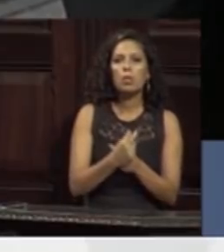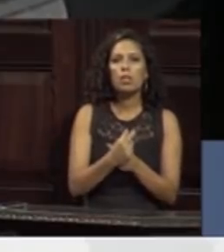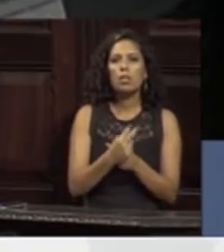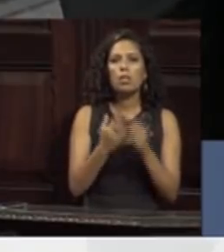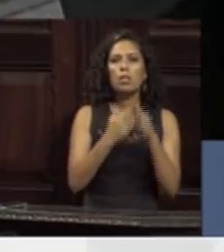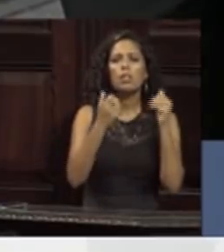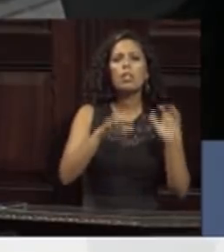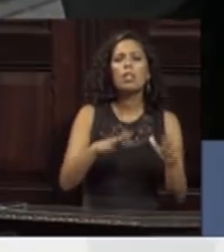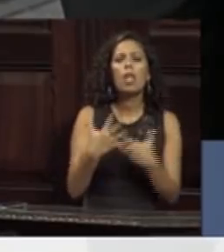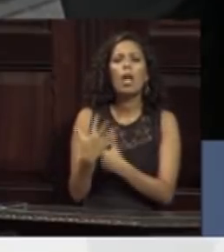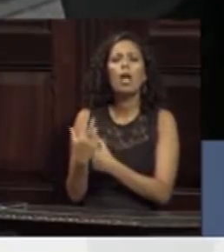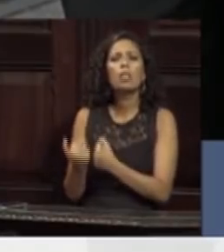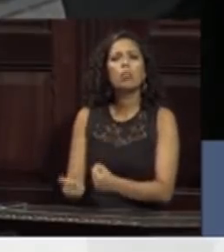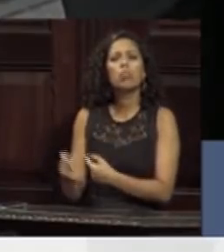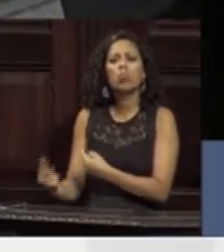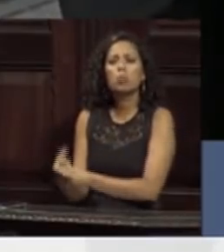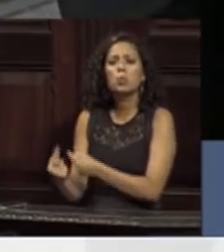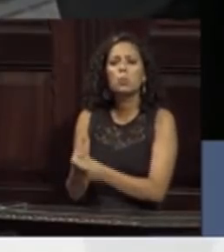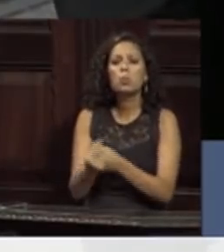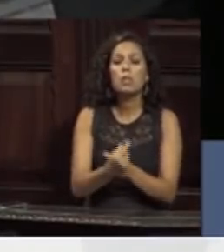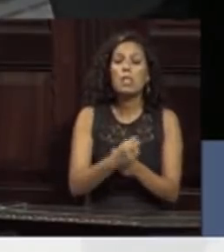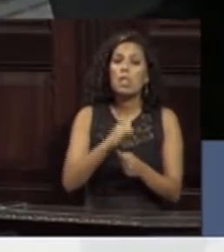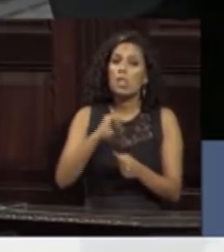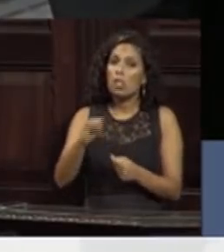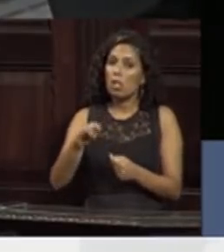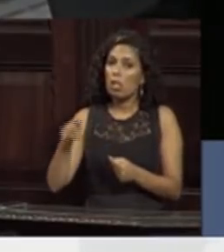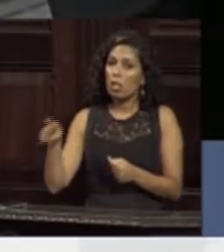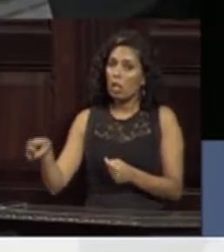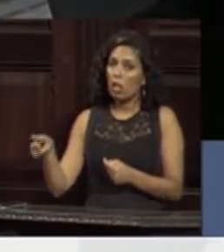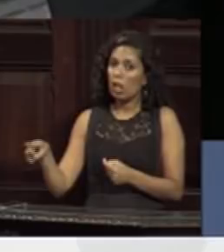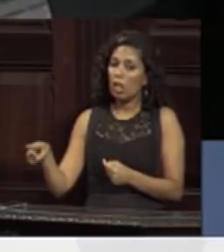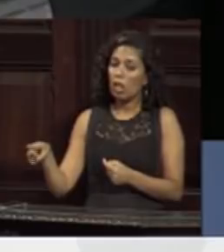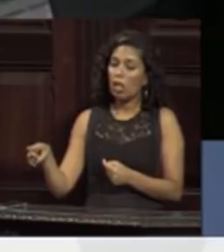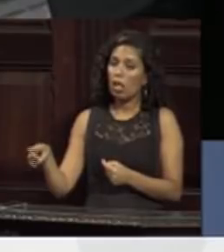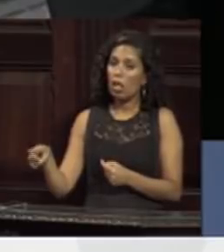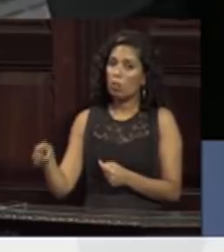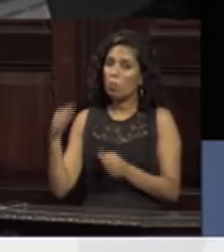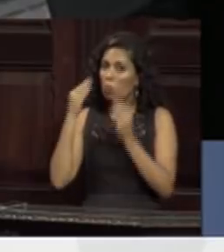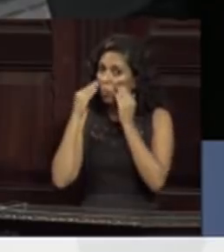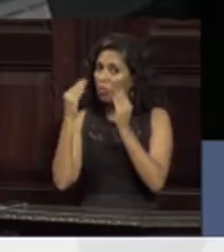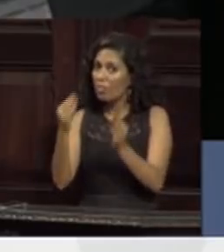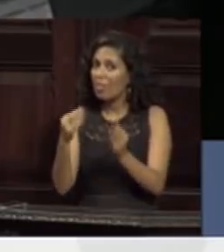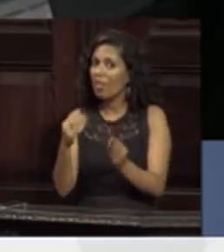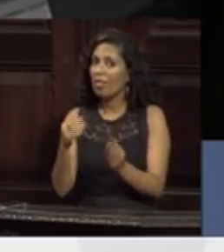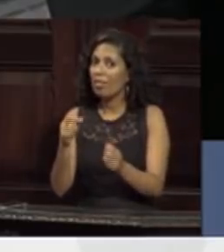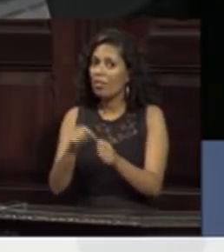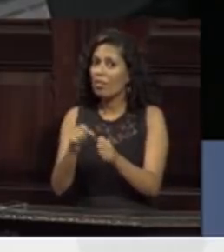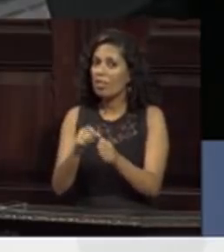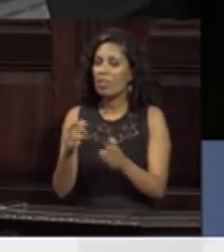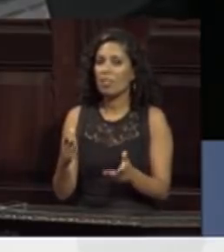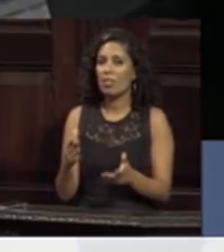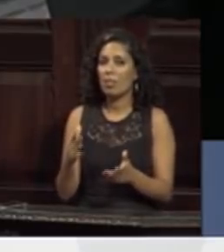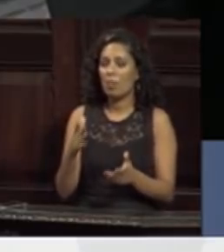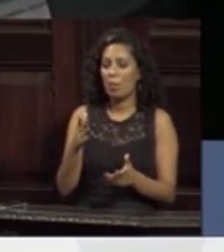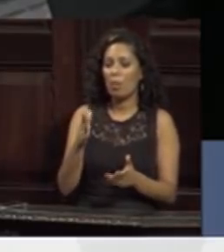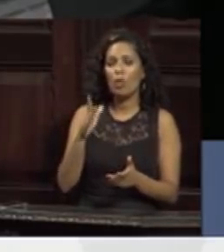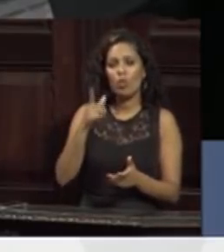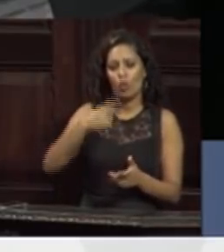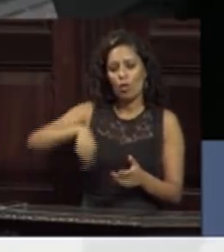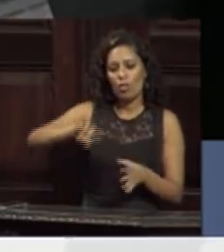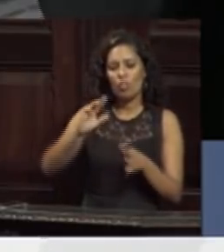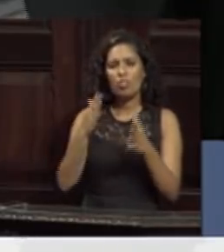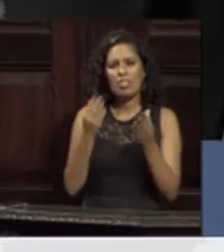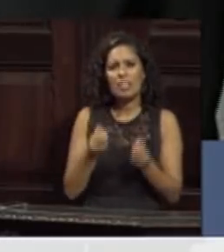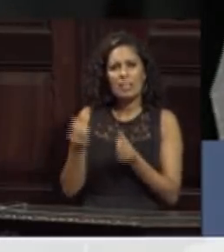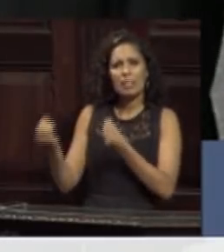as condições e ver se vale a pena mais um empréstimo de 250 bilhões de um governo que já colocou o nosso